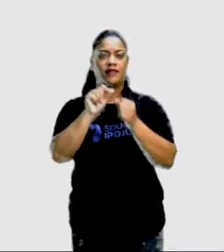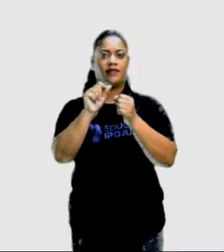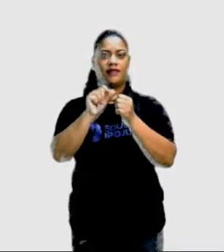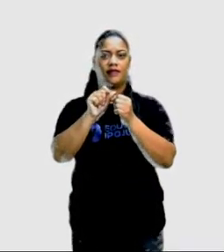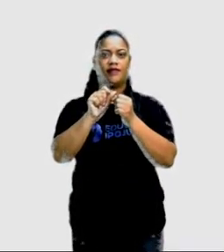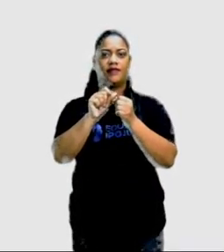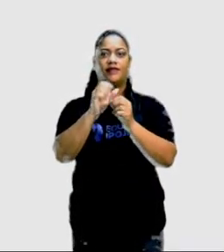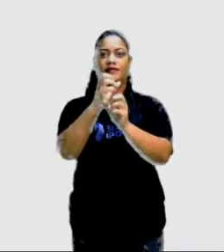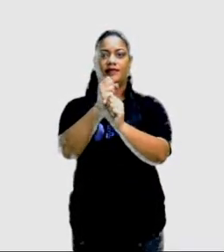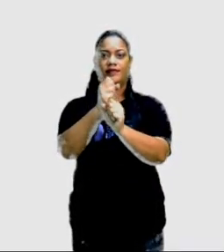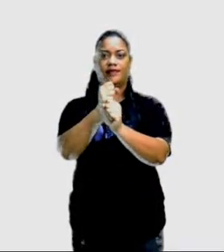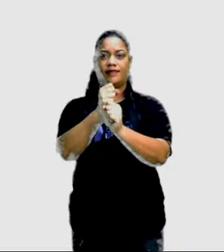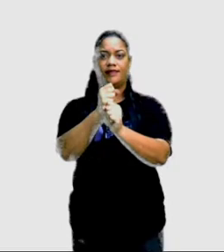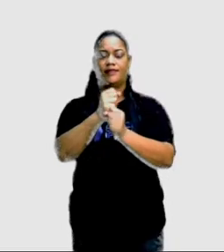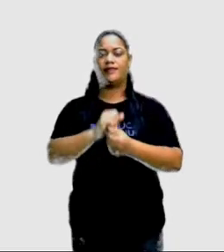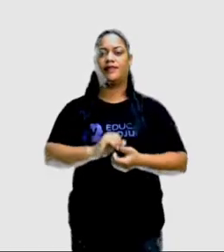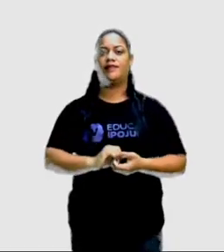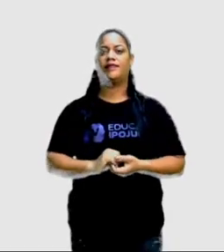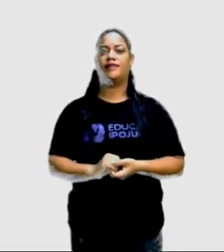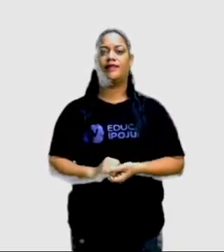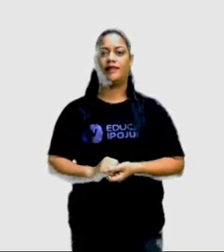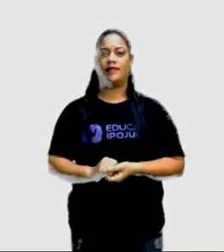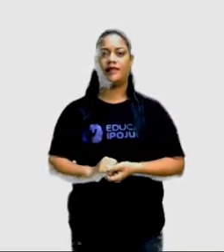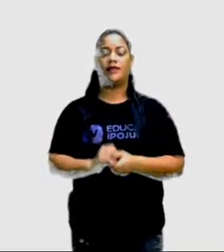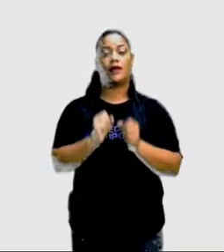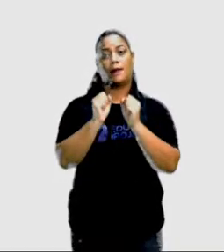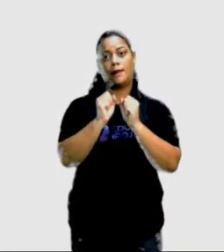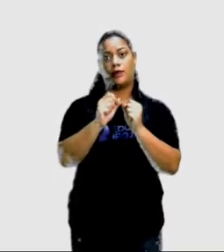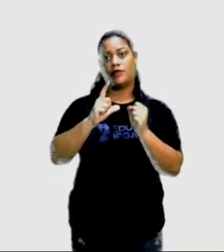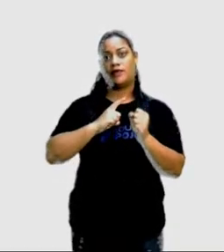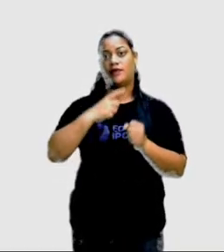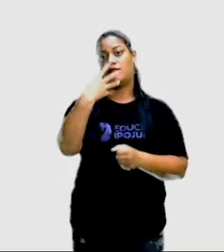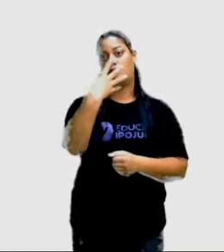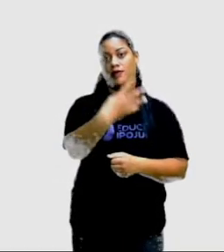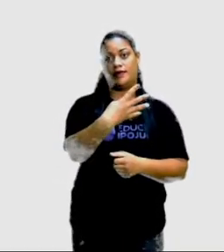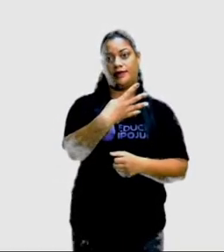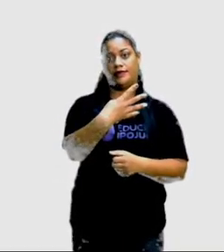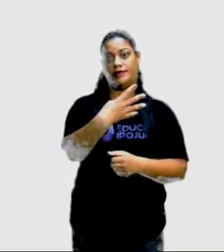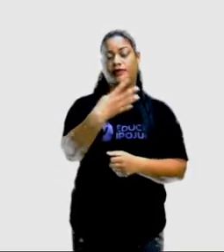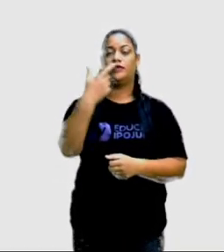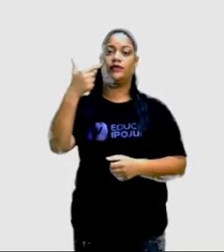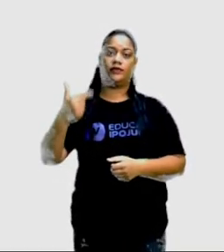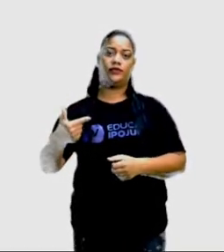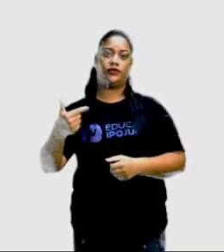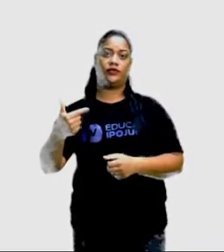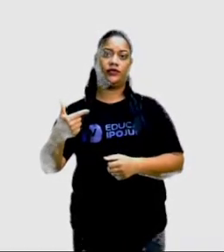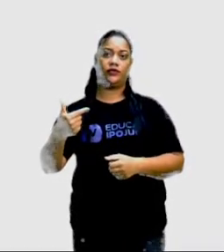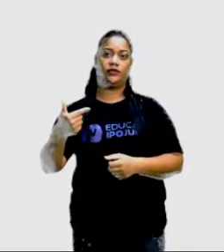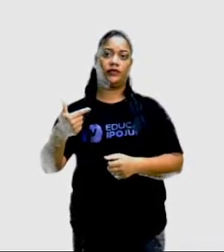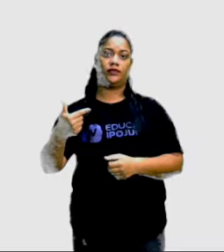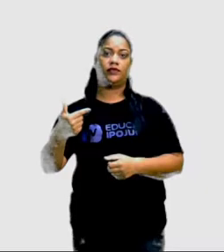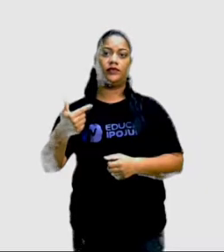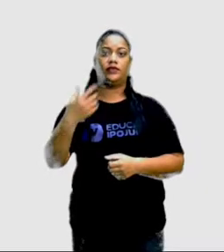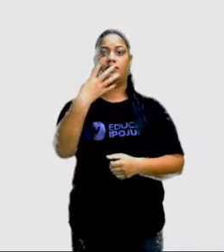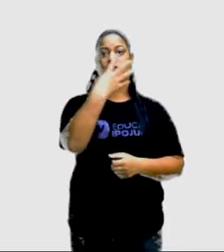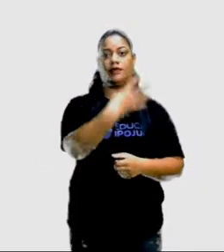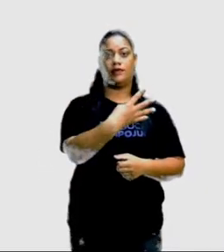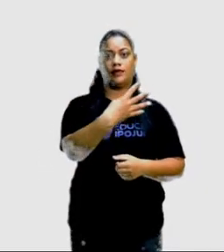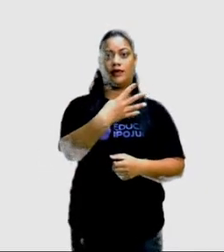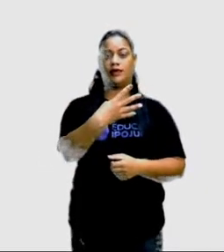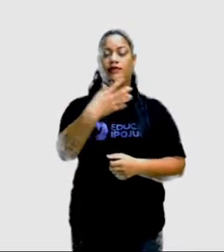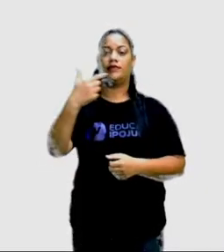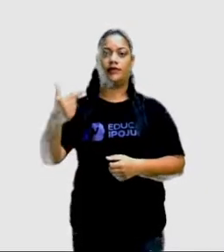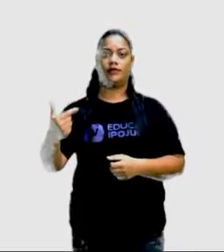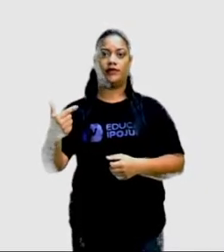adição? Uma das alternativas, eu posso ter o 4 e o 2, separando lápis, 4 lápis